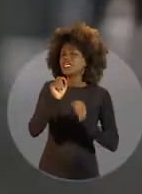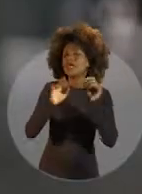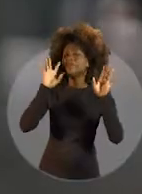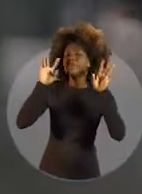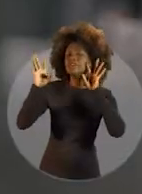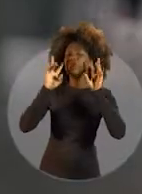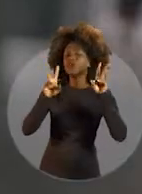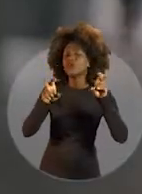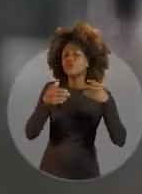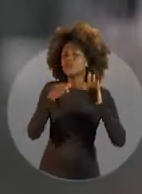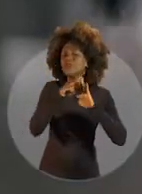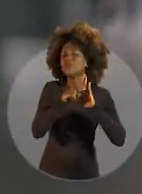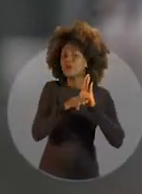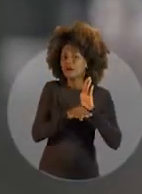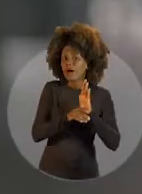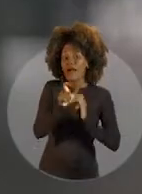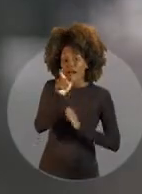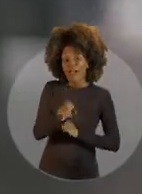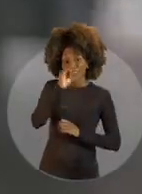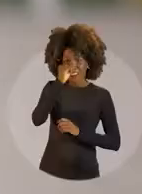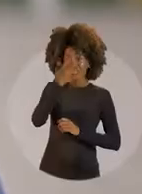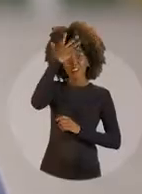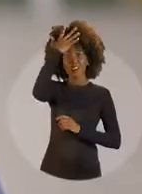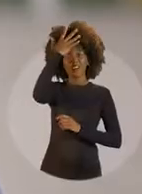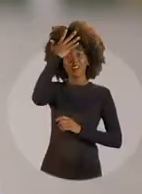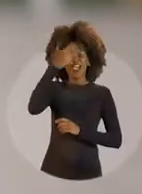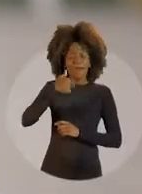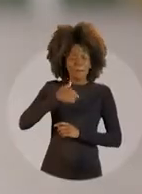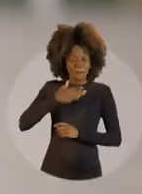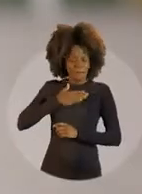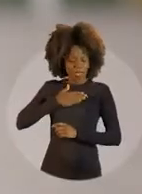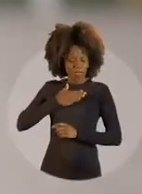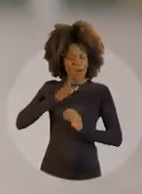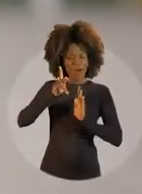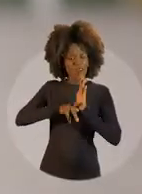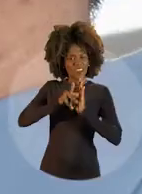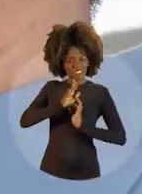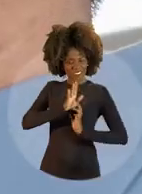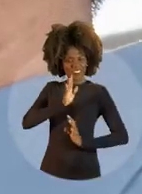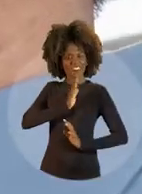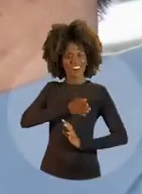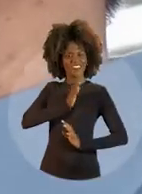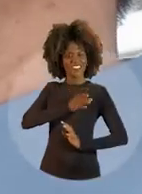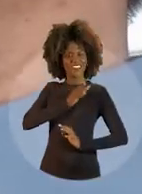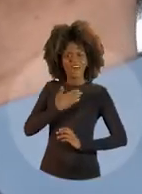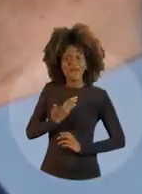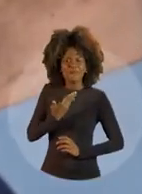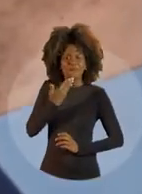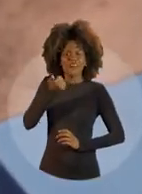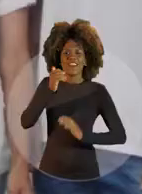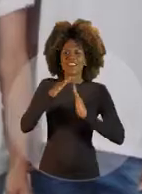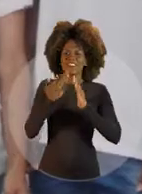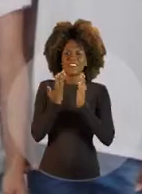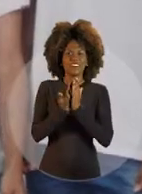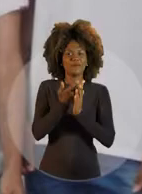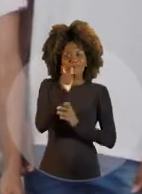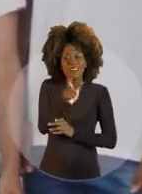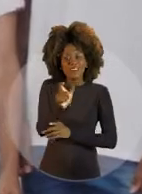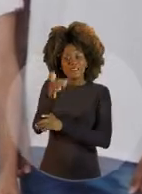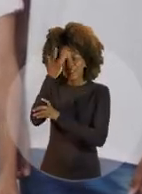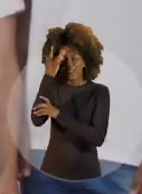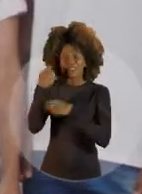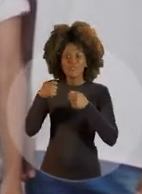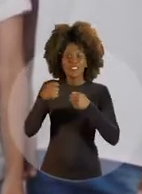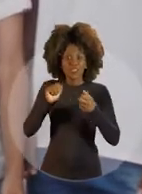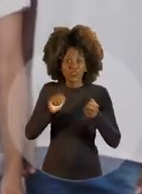quem pensou tudo isso? Foi o Jerônimo. Esse é um projeto do meu coração. A melhor escola para as pessoas que mais